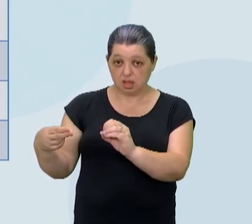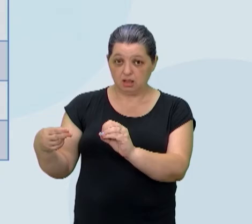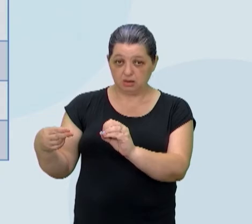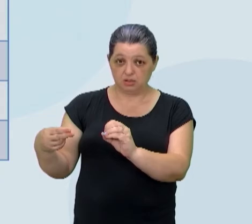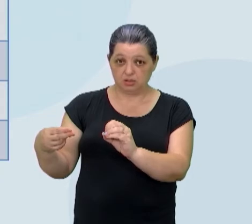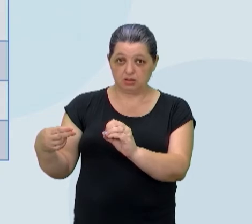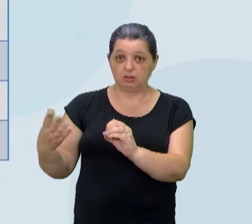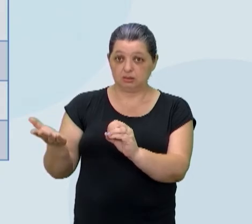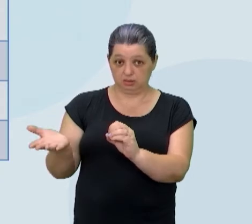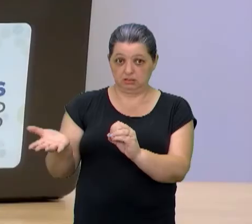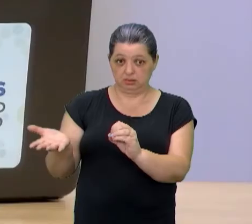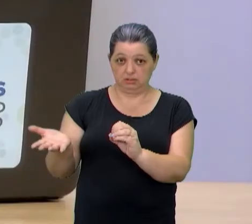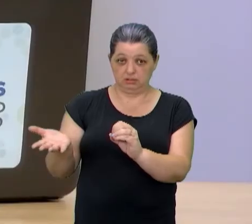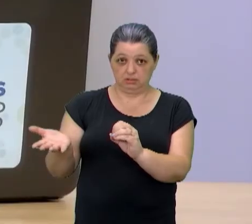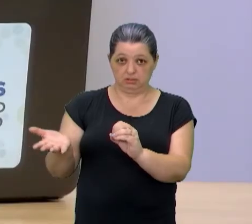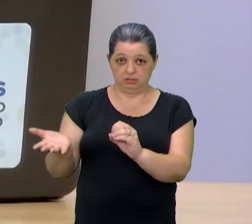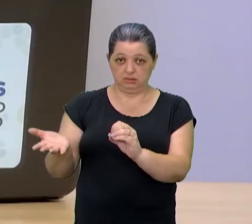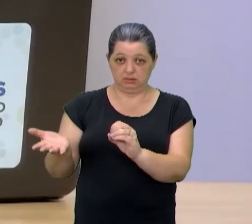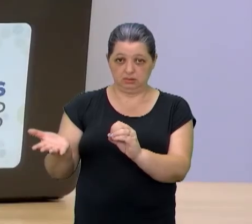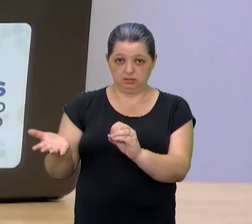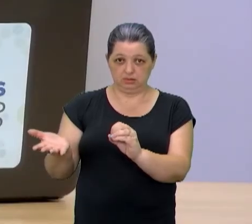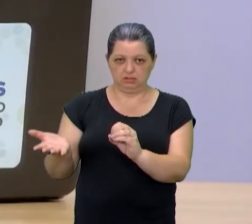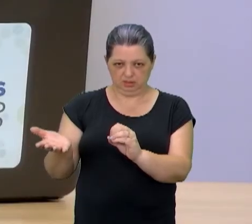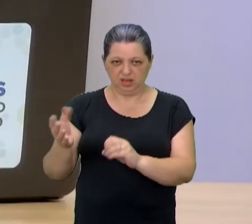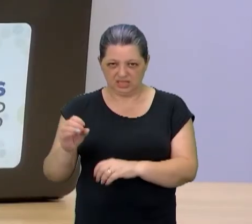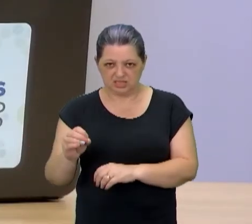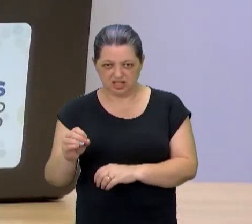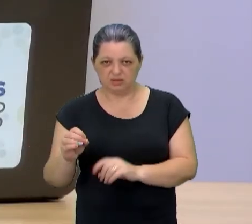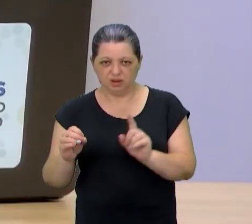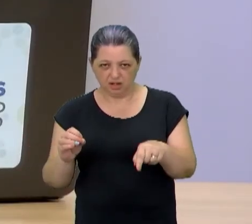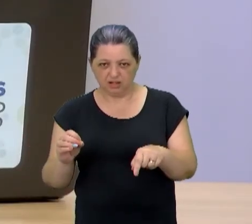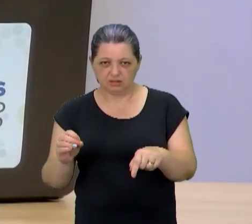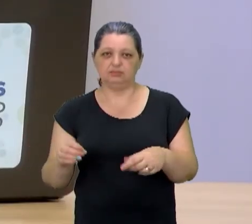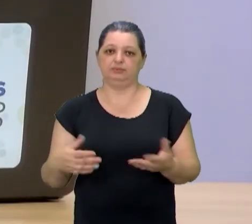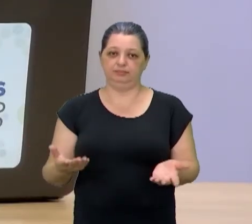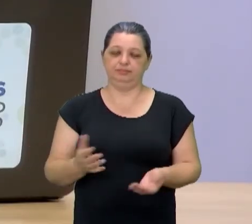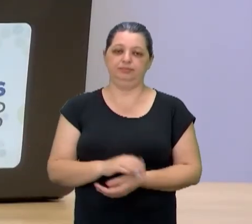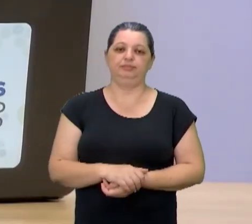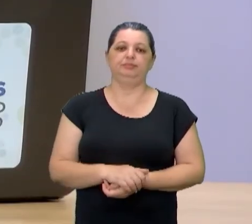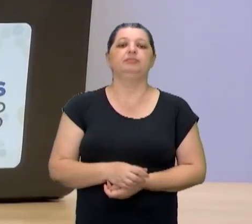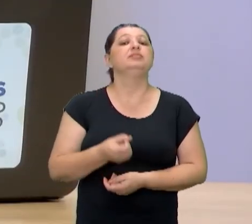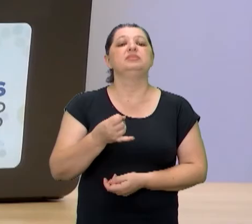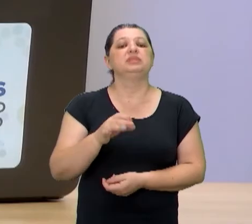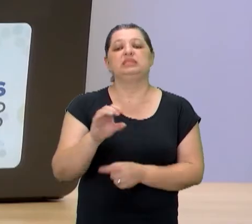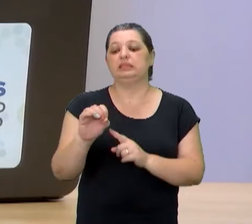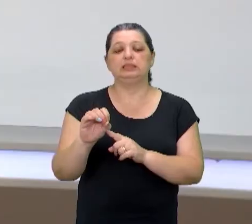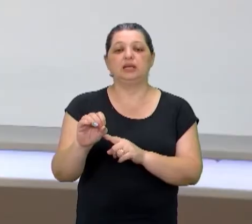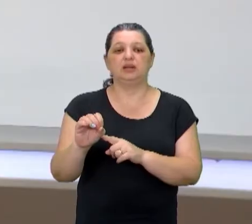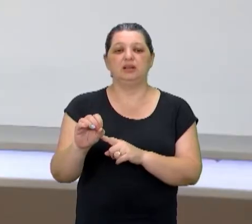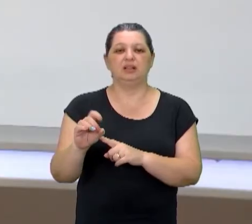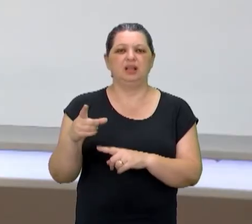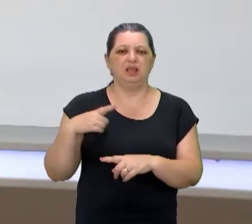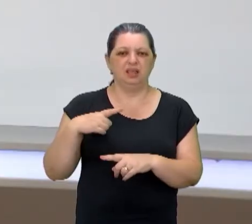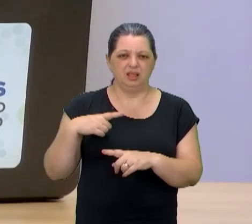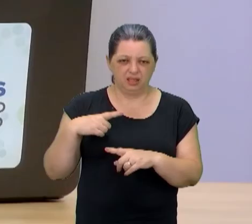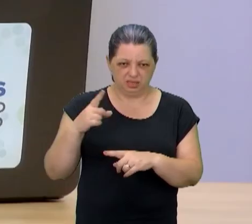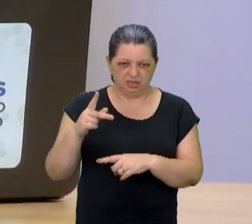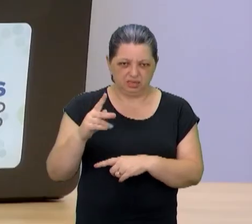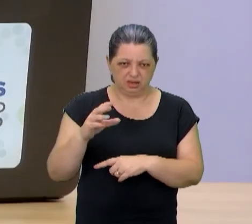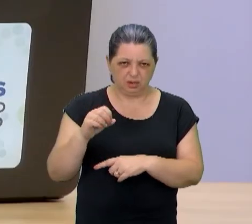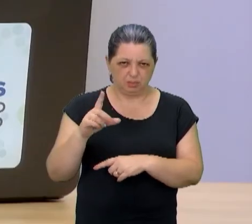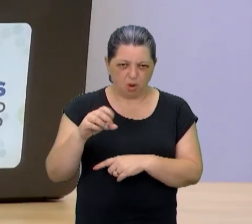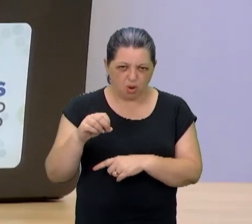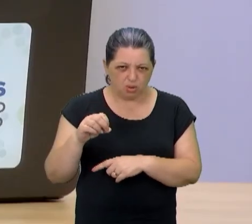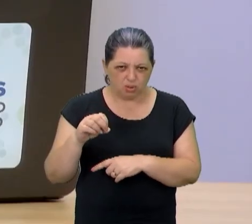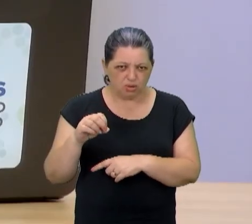Zero. 3,16 menos 3,16, isso aí é zero. É zero. Se é zero, tem polo? Acho que